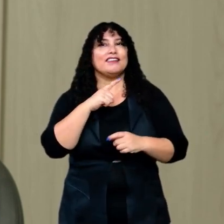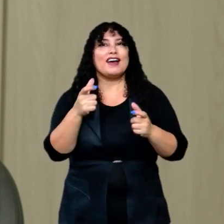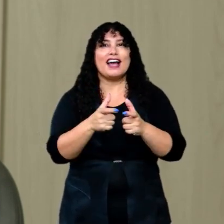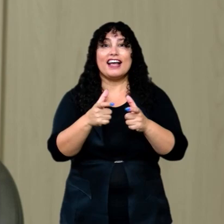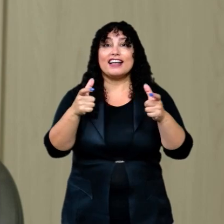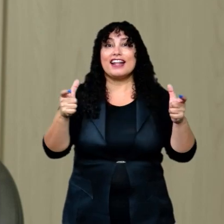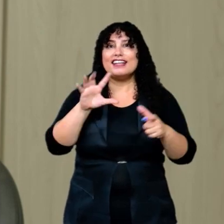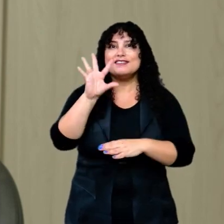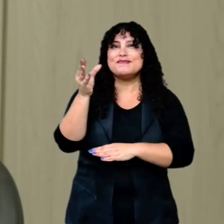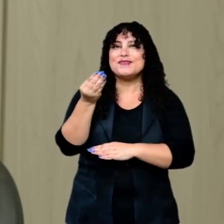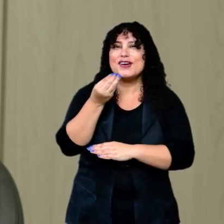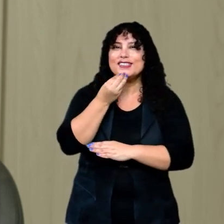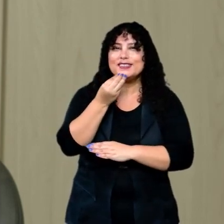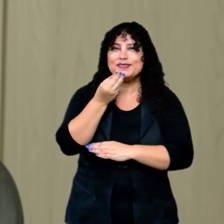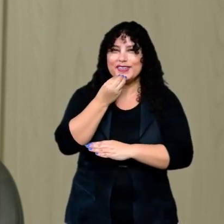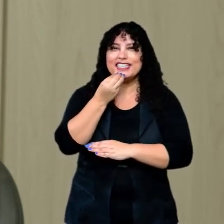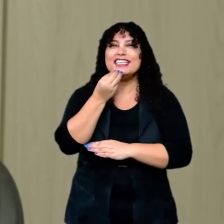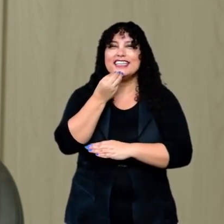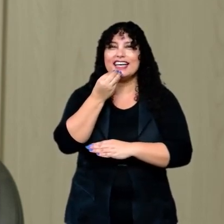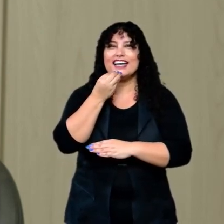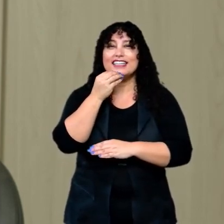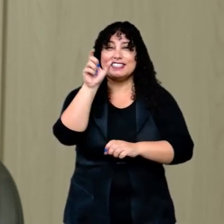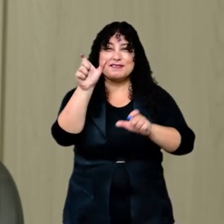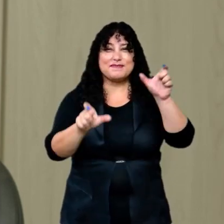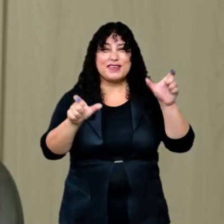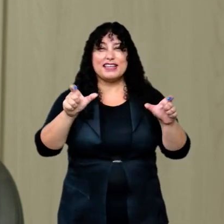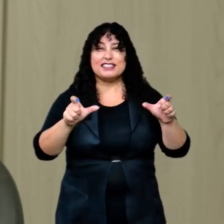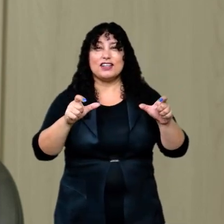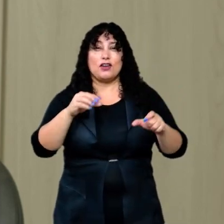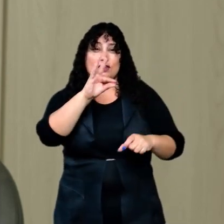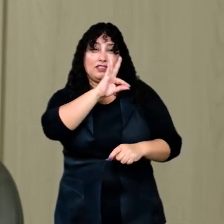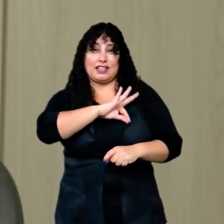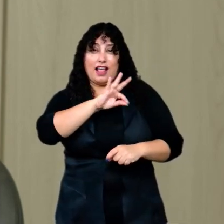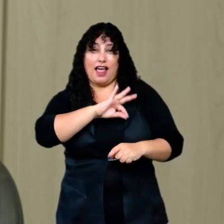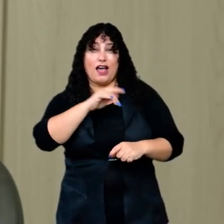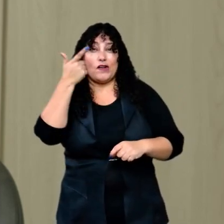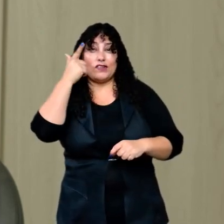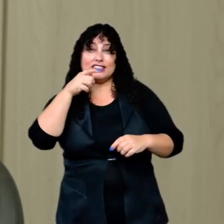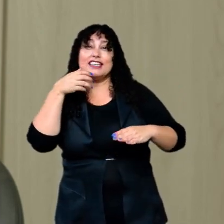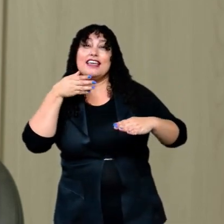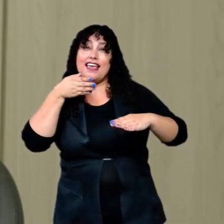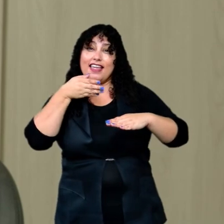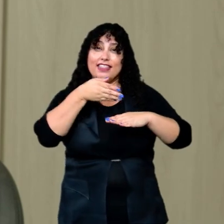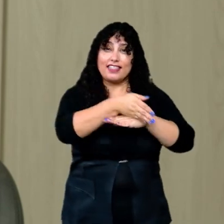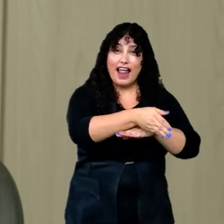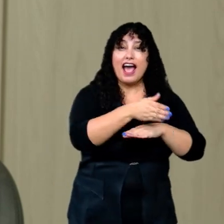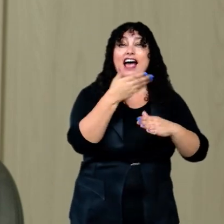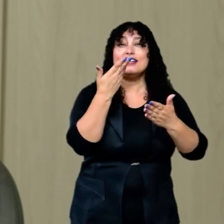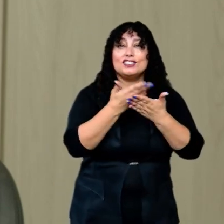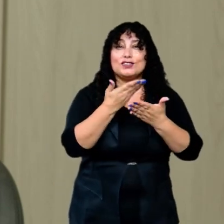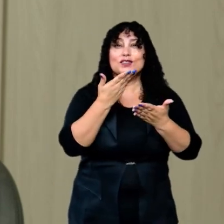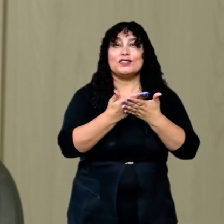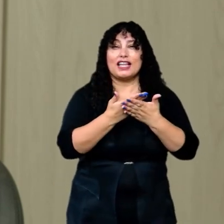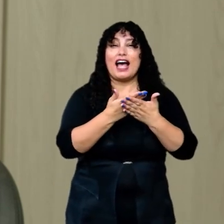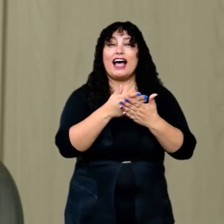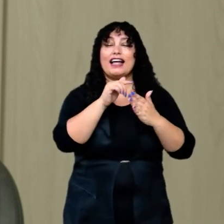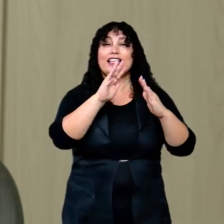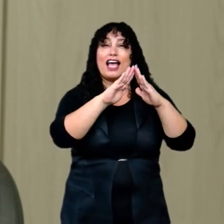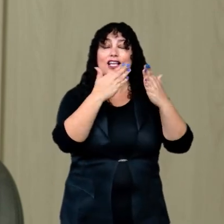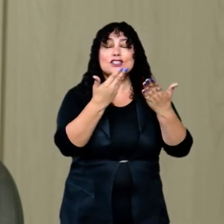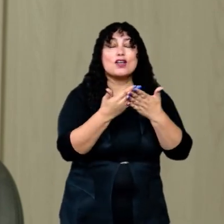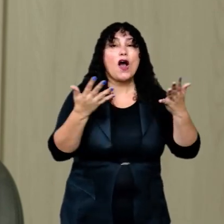grande possibilidade de pessoas de baixa renda conseguirem entrar e estudar nessa